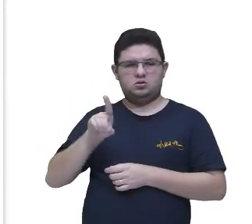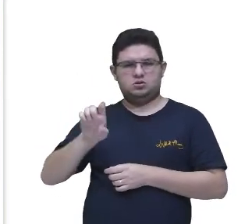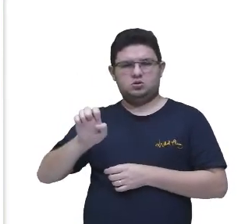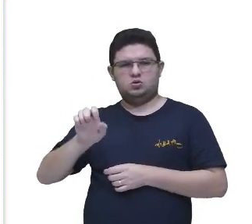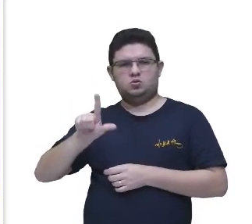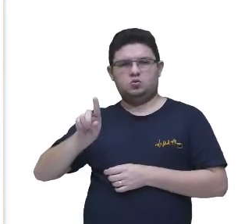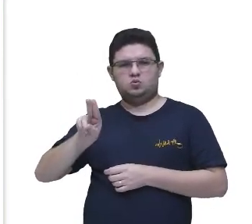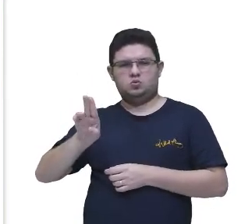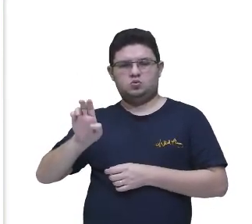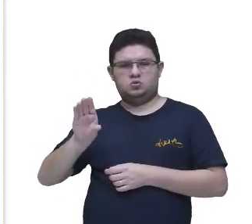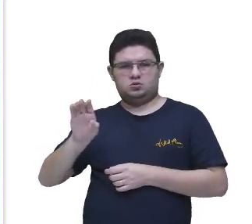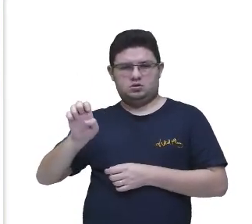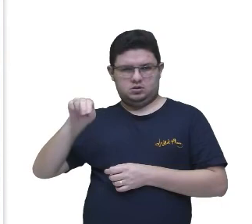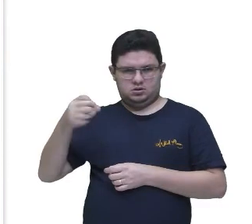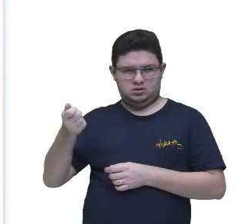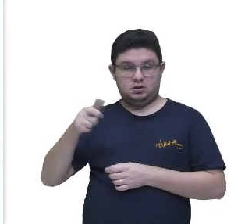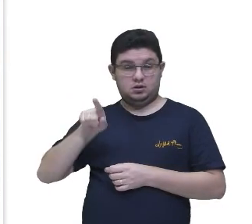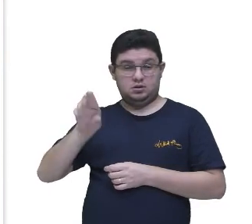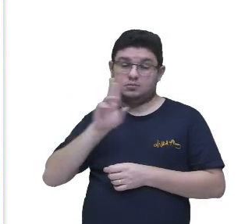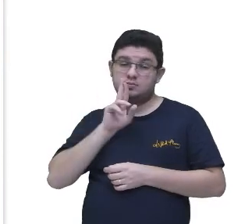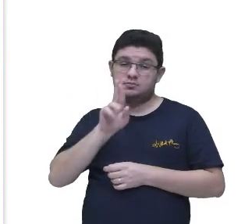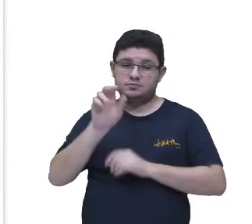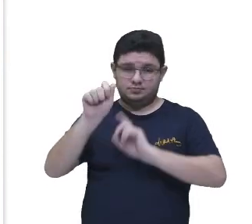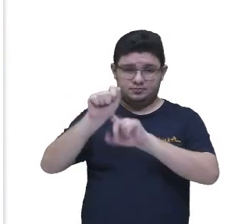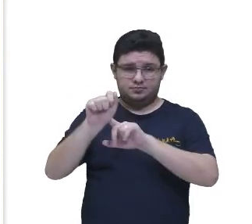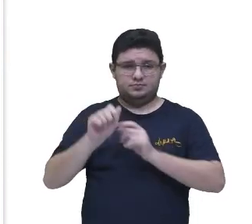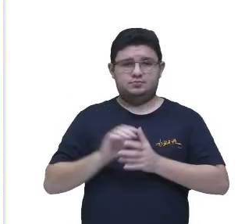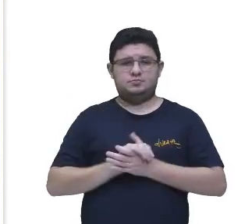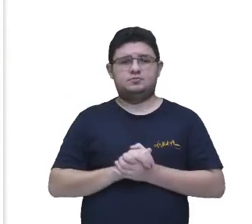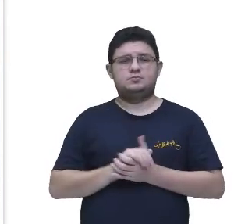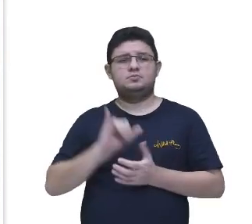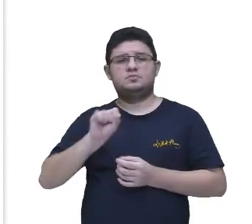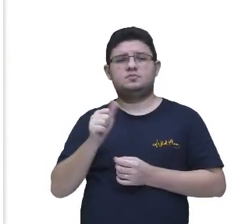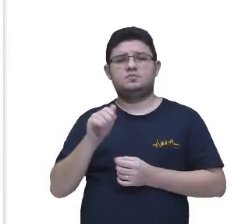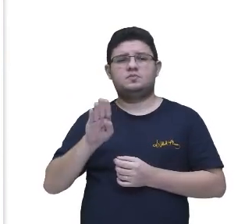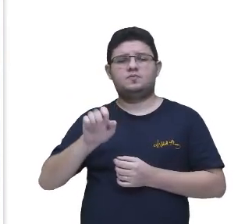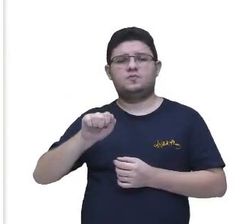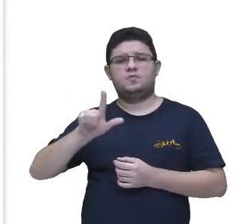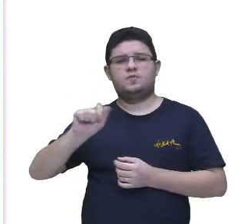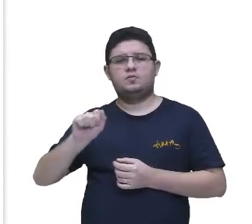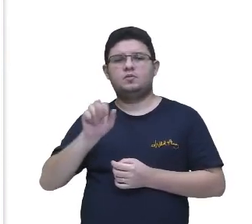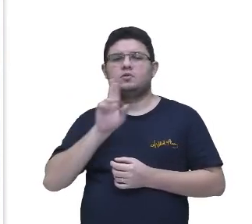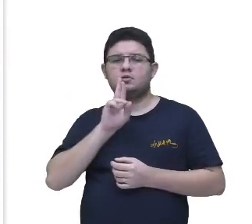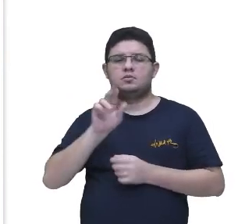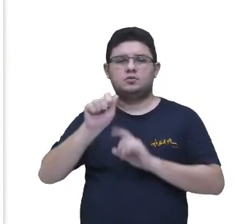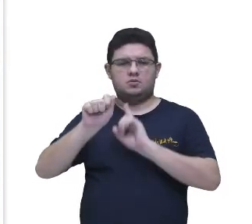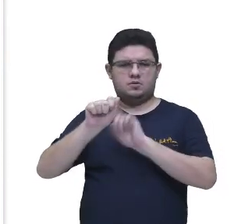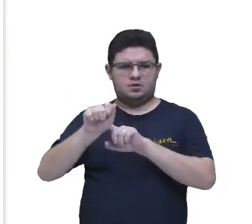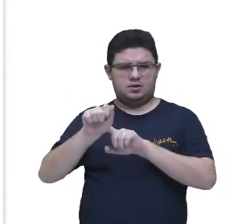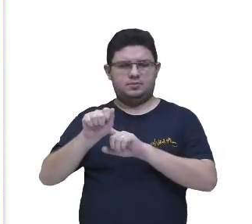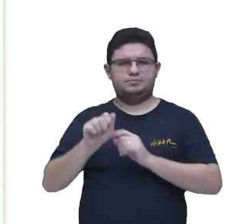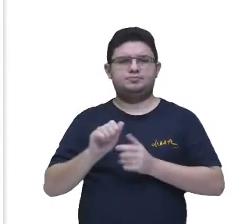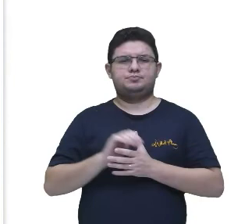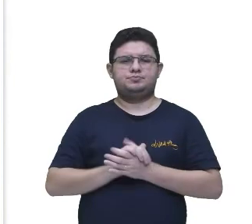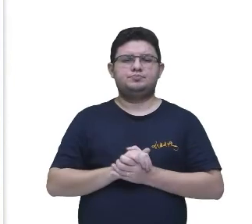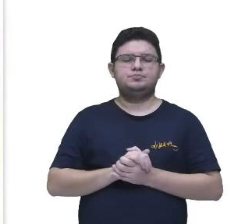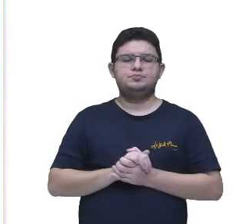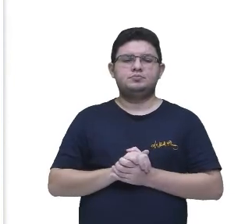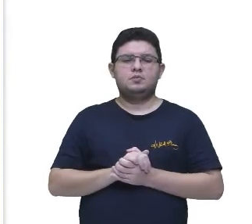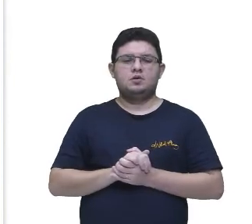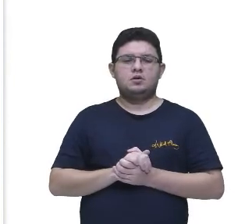A, também, questão 1, letra A, como a resposta correta. A gente pula um pouquinho aqui para ver as